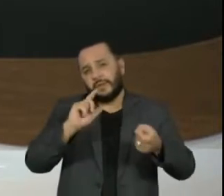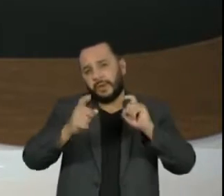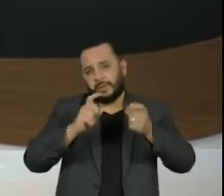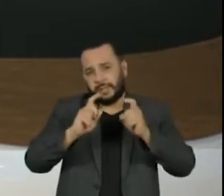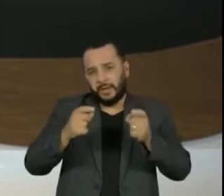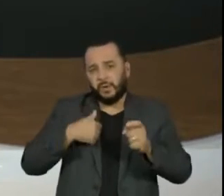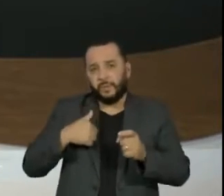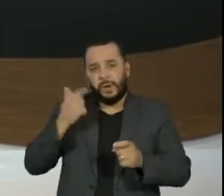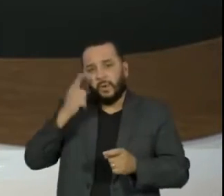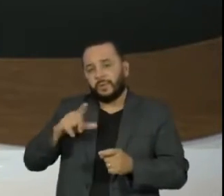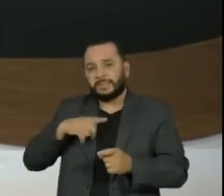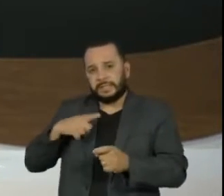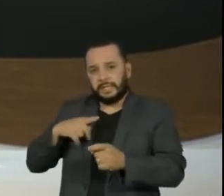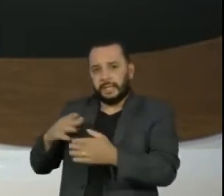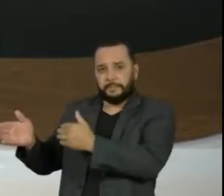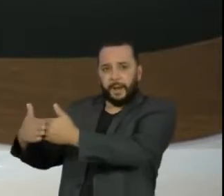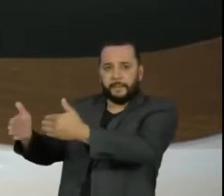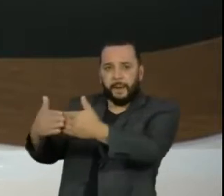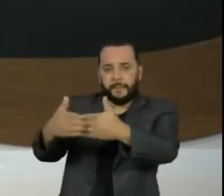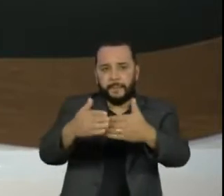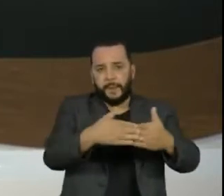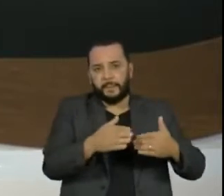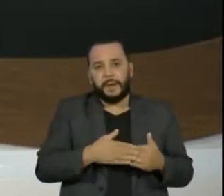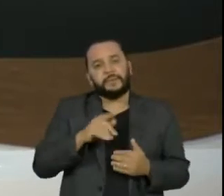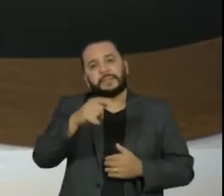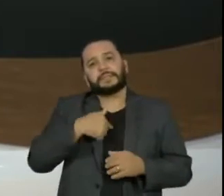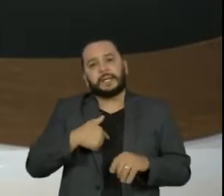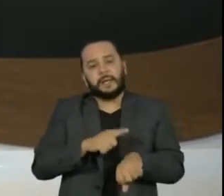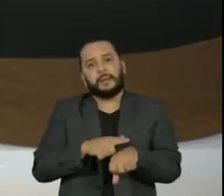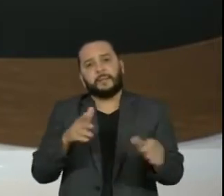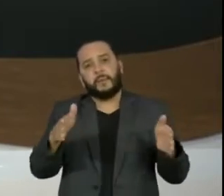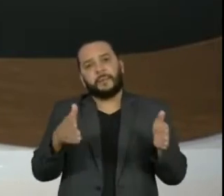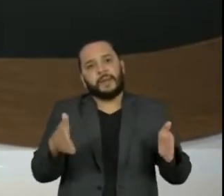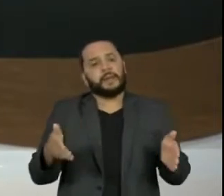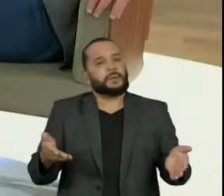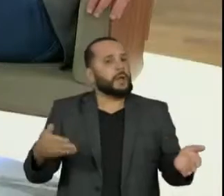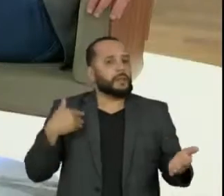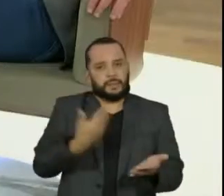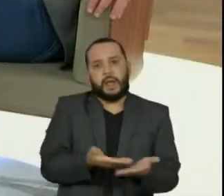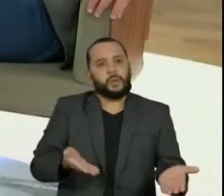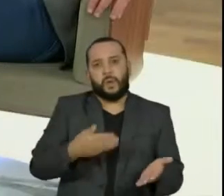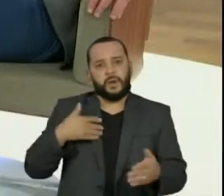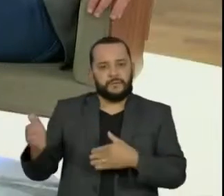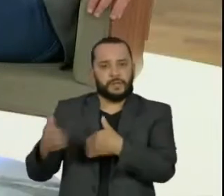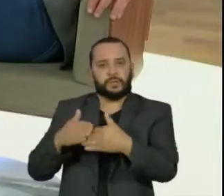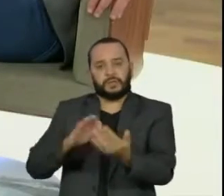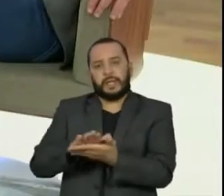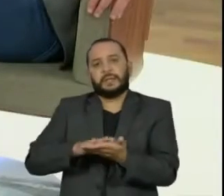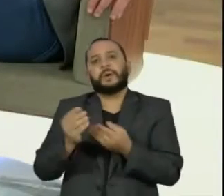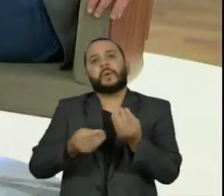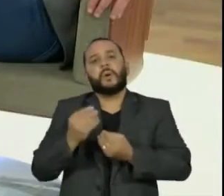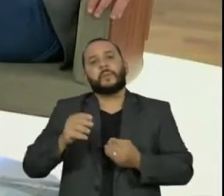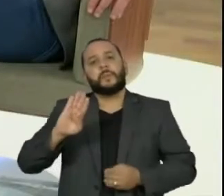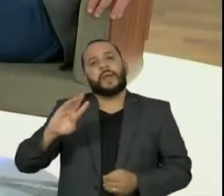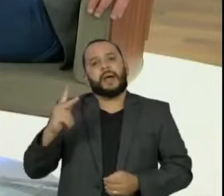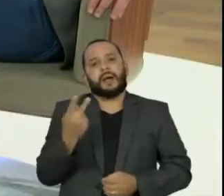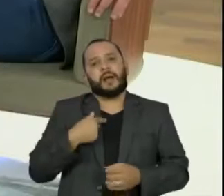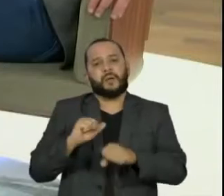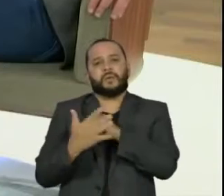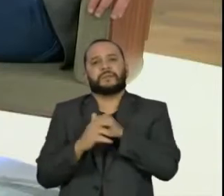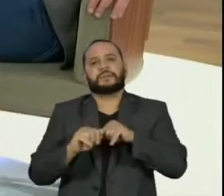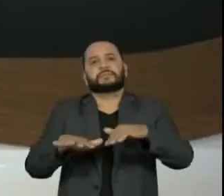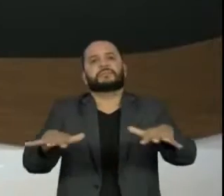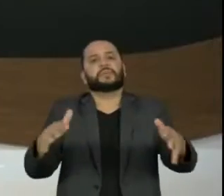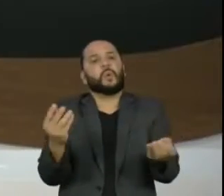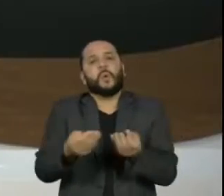comércio, na circulação, e deu um empate, então não foi o momento ainda de restringir. Como é que está a situação da pandemia em BH e o que o